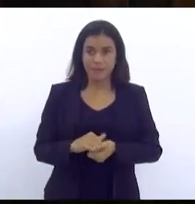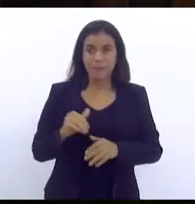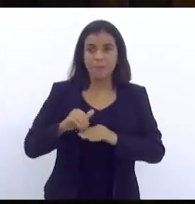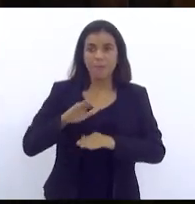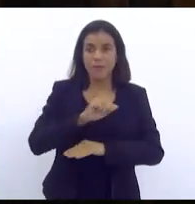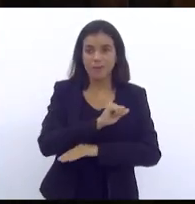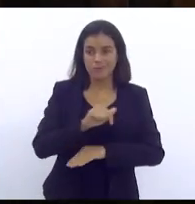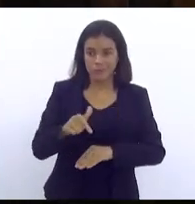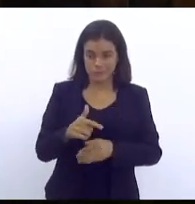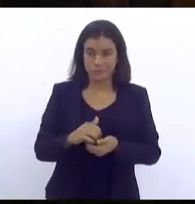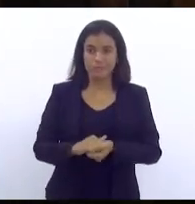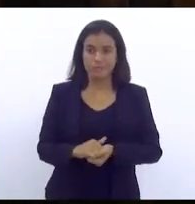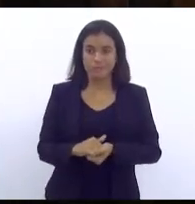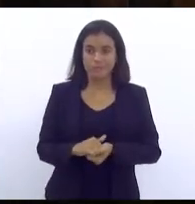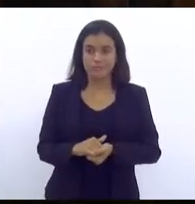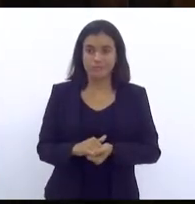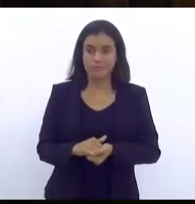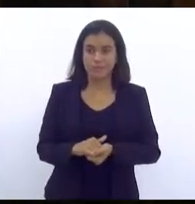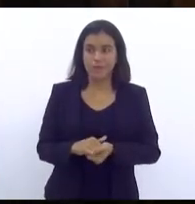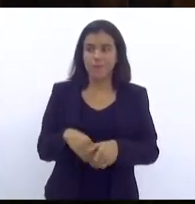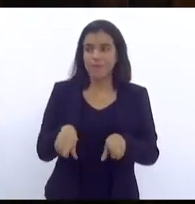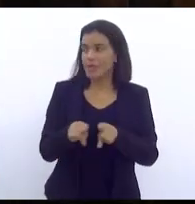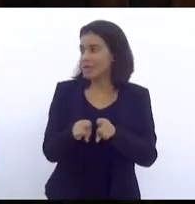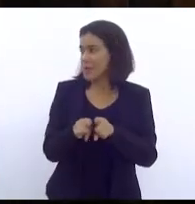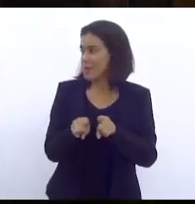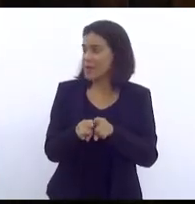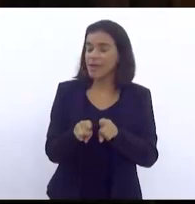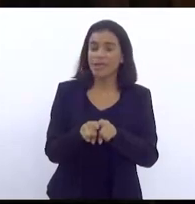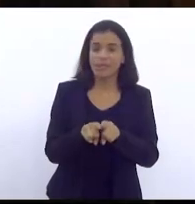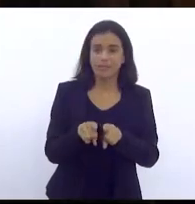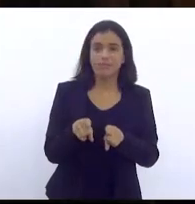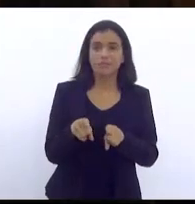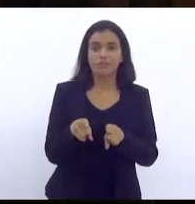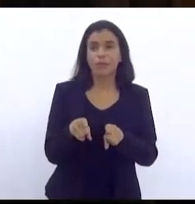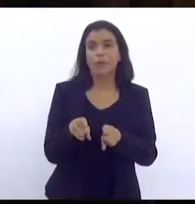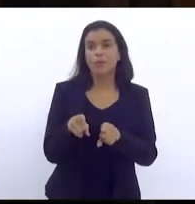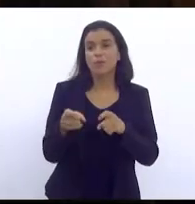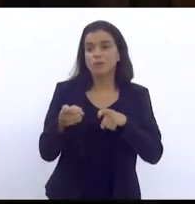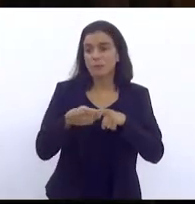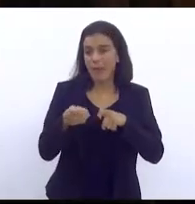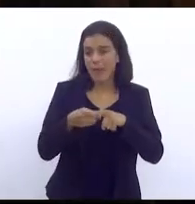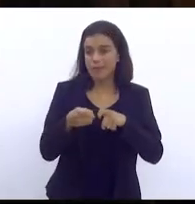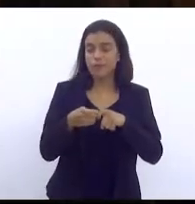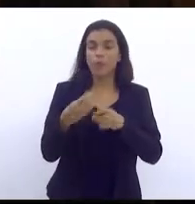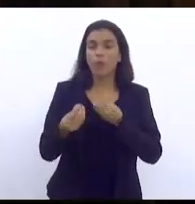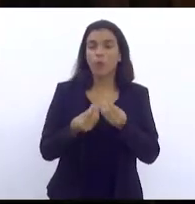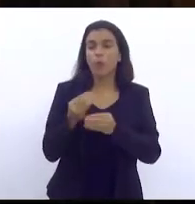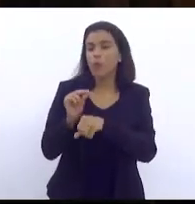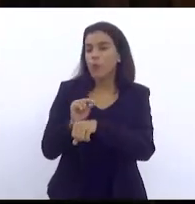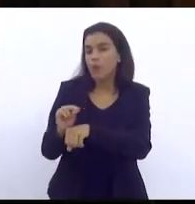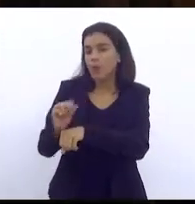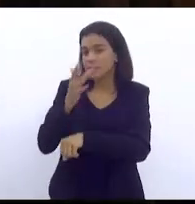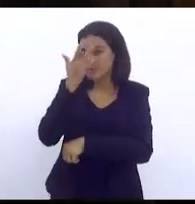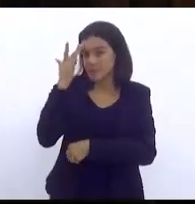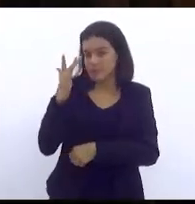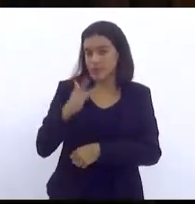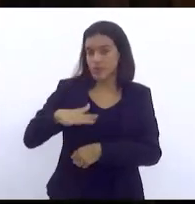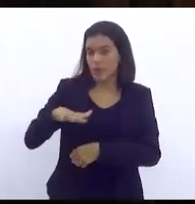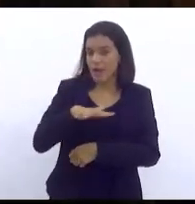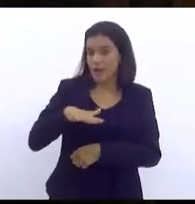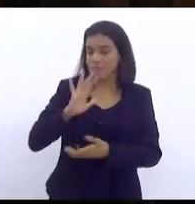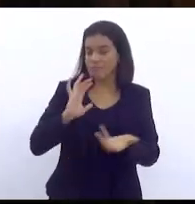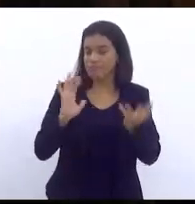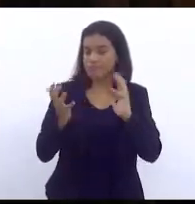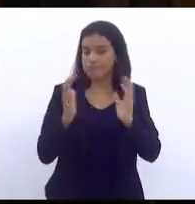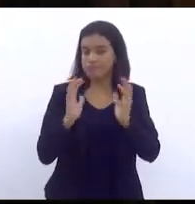que isso a OMS tá soltando material orientativo pros médicos para Como cuidar das pessoas diante das mudanças